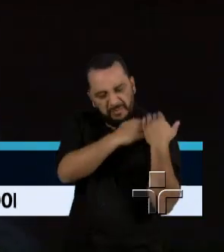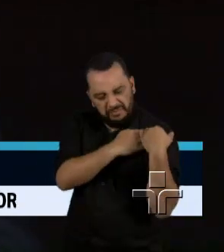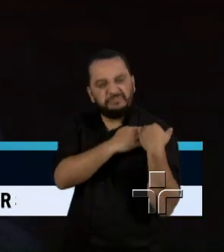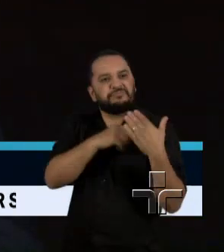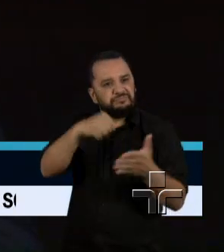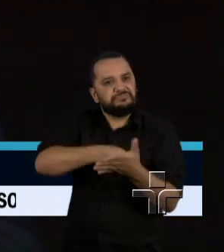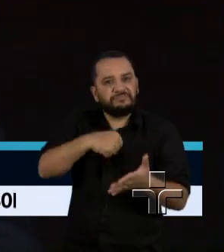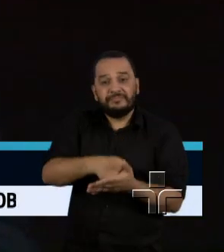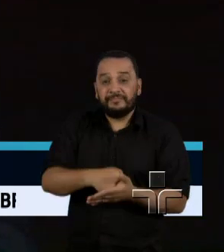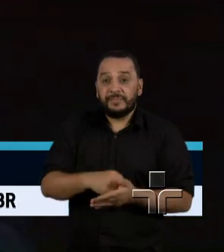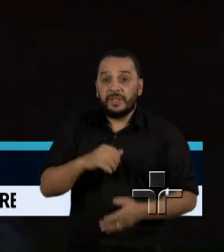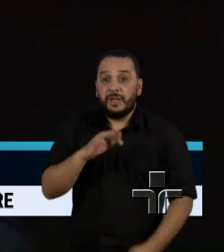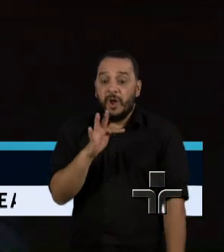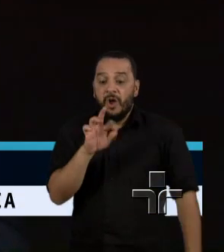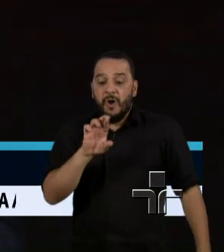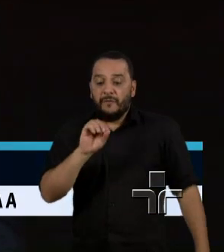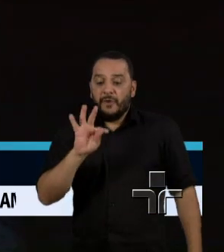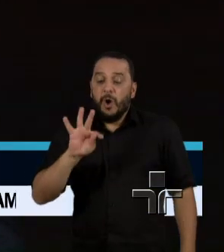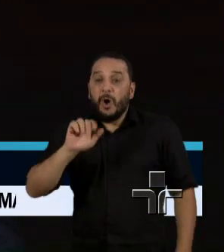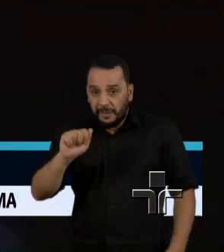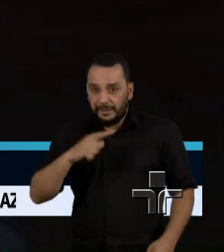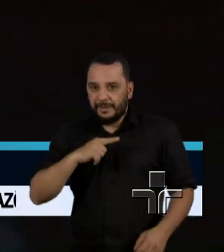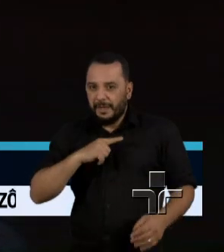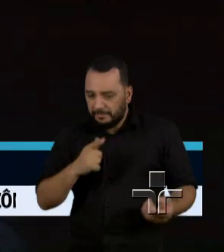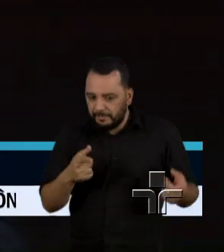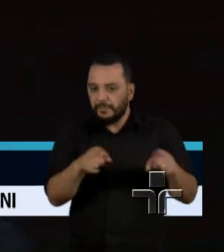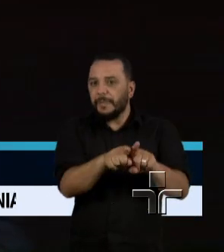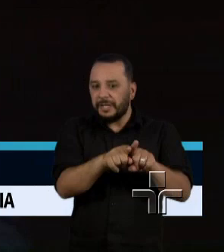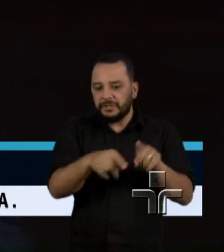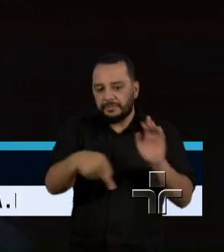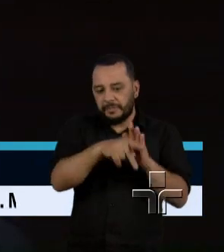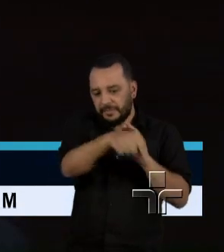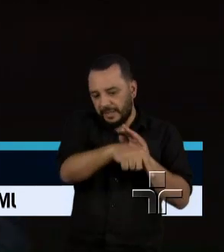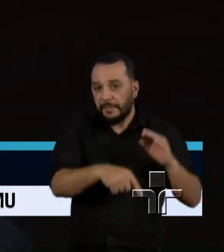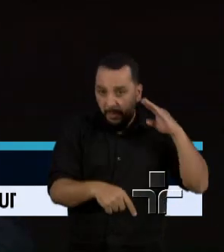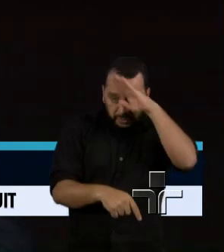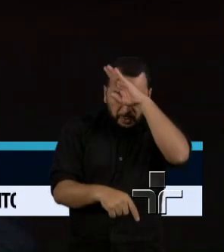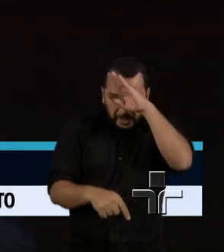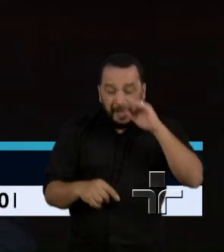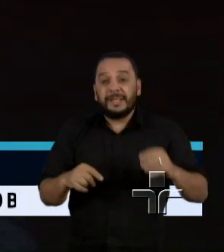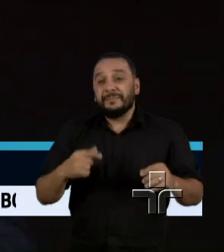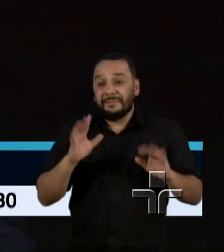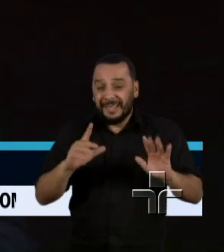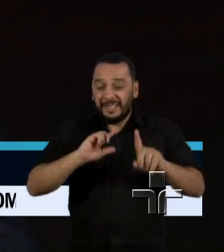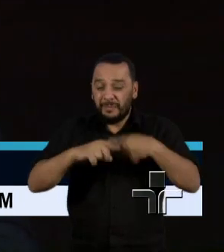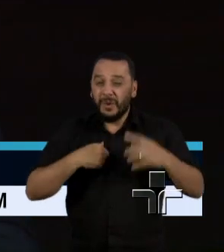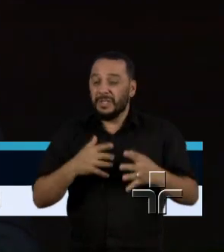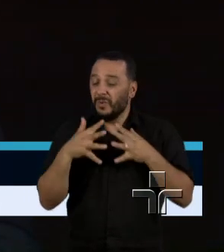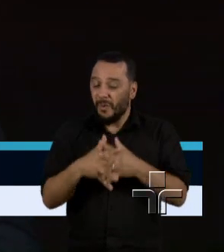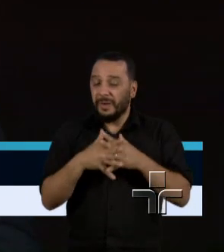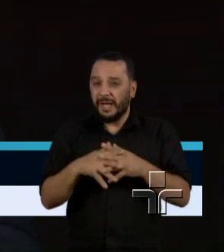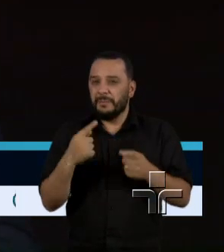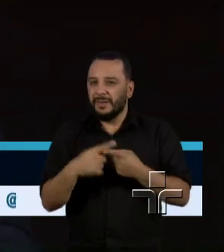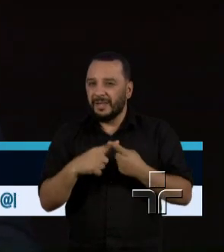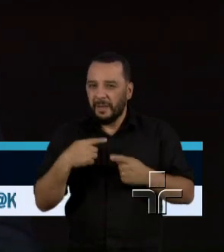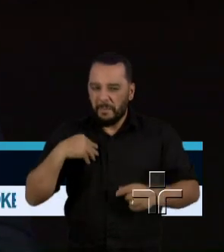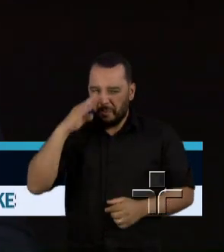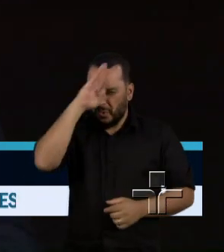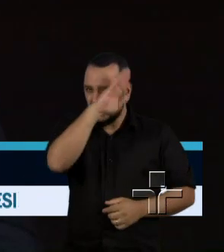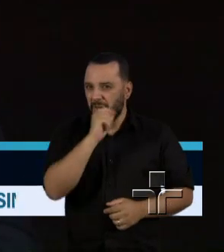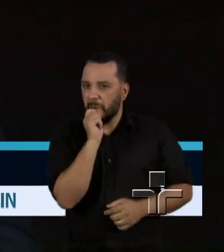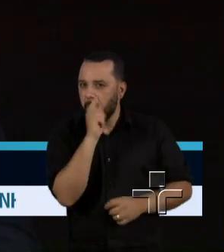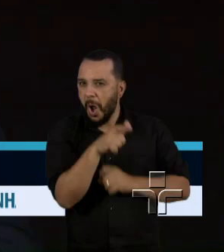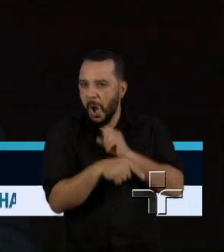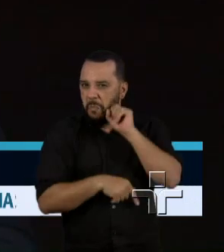A situação de Frota no partido do presidente começou a ficar complicada depois que o parlamentar passou a criticar com frequência o governo